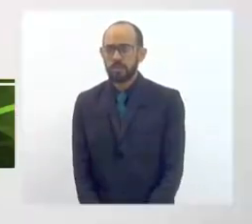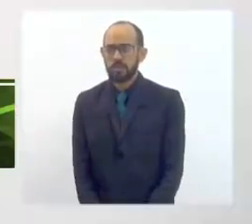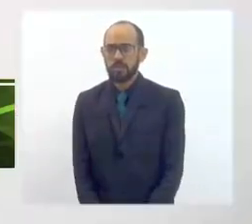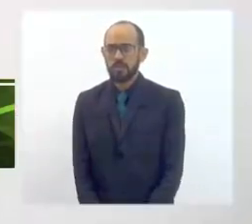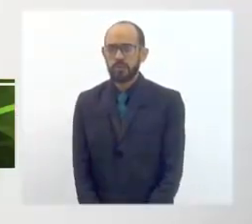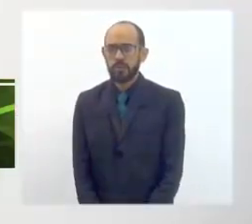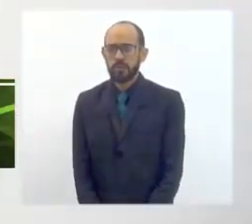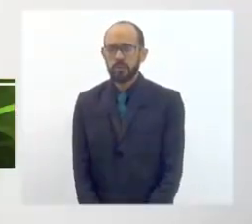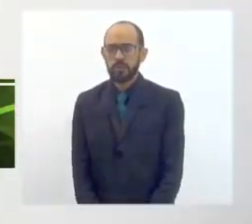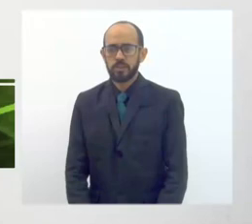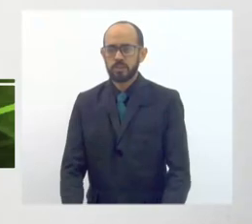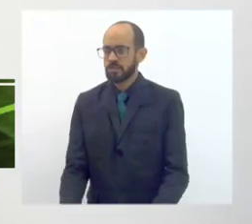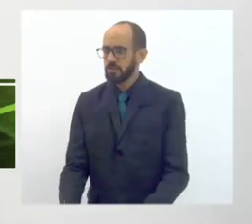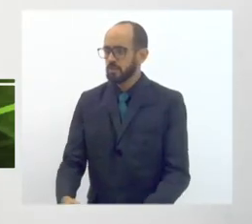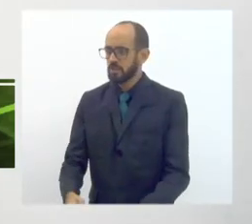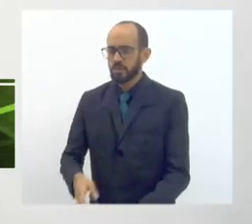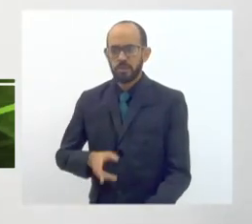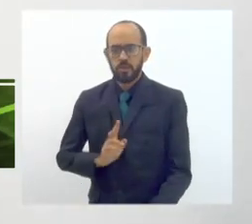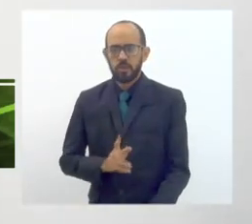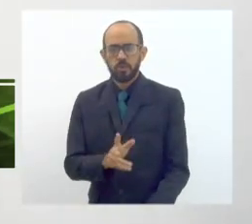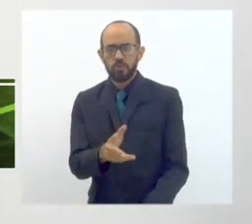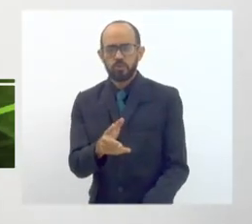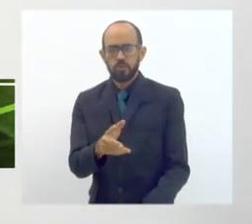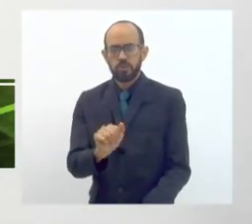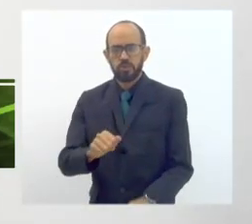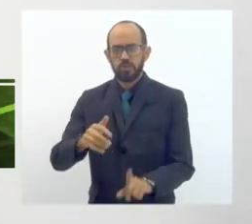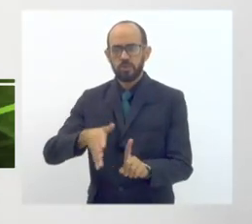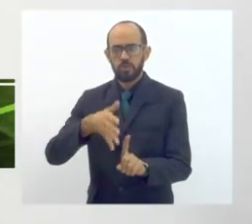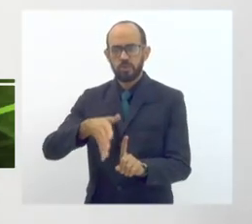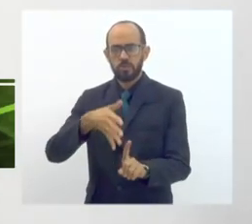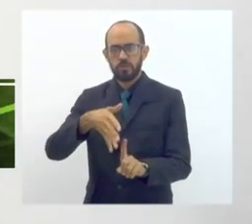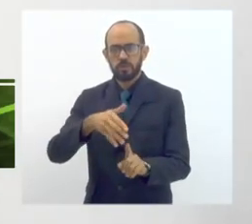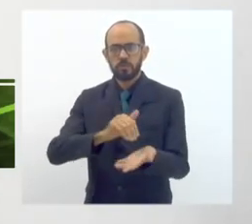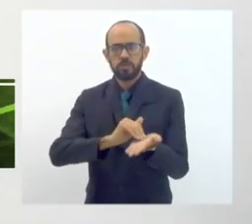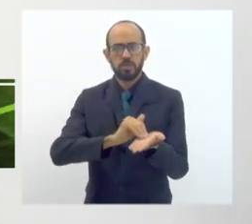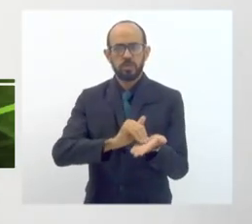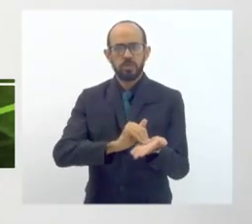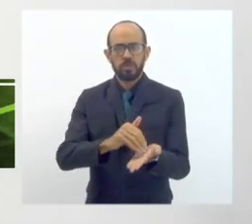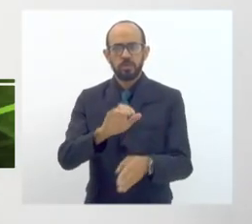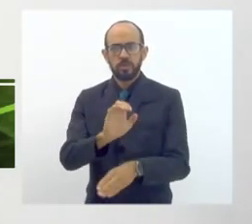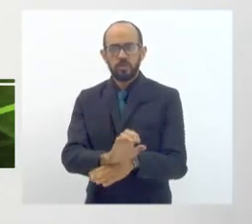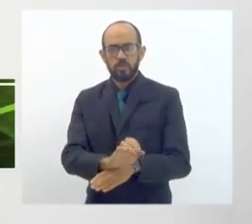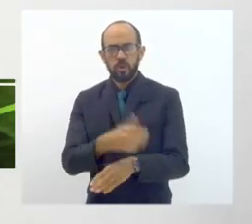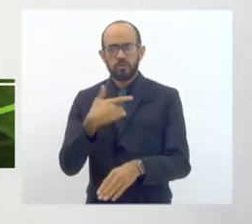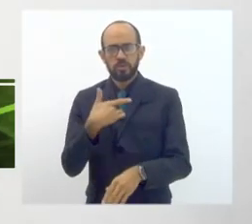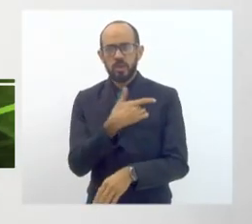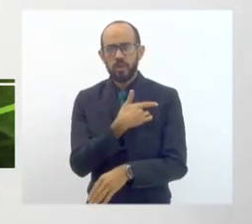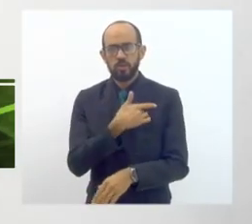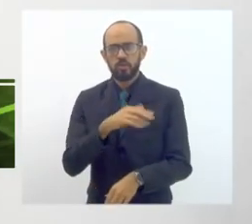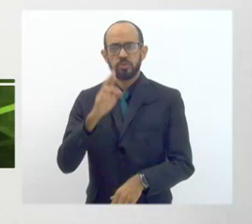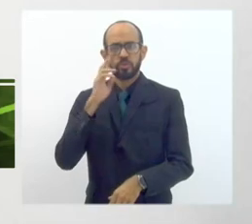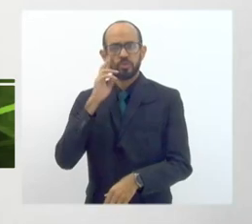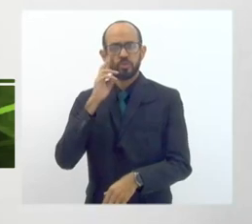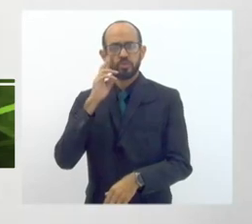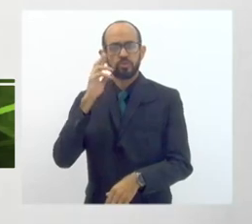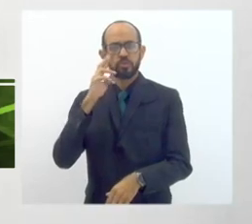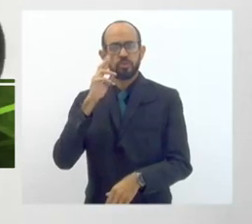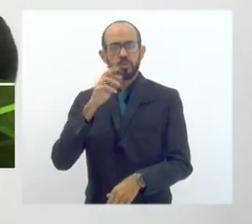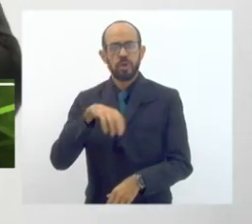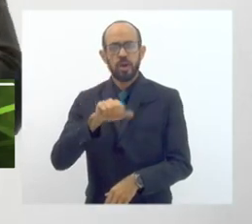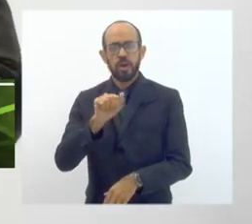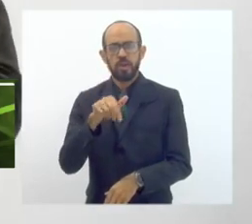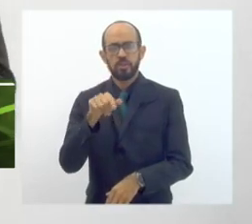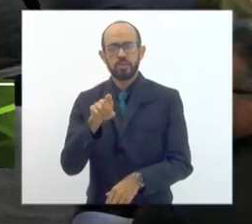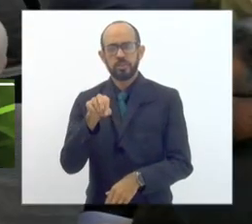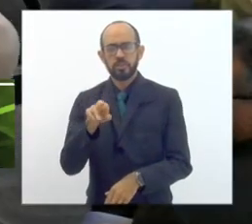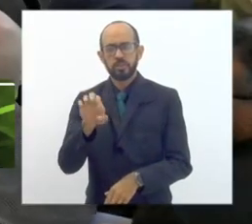Dando sequência, agora com a palavra, nosso secretário estadual de saúde, senhor Alexandre, doutor Alexandre Kiep.